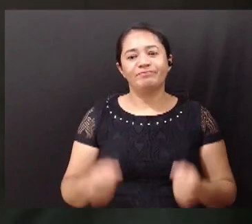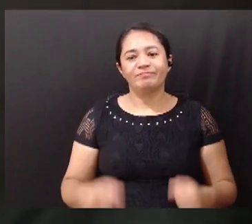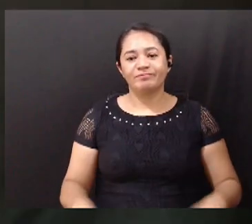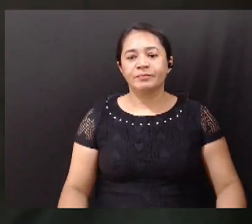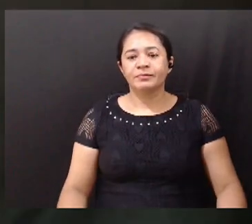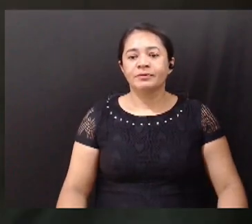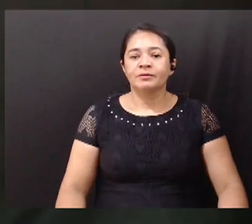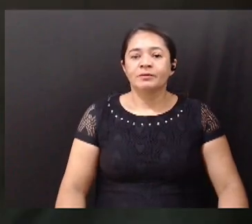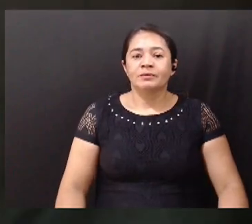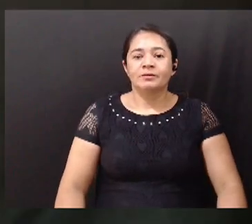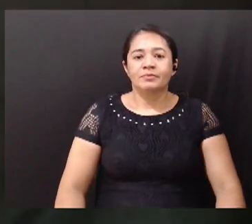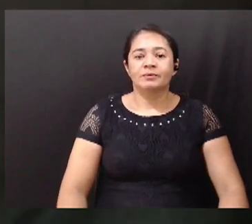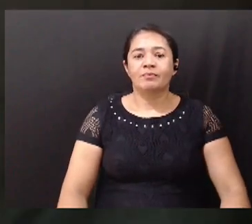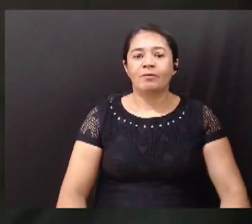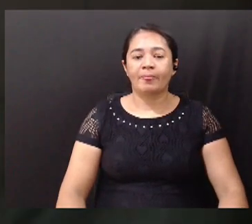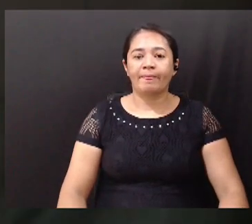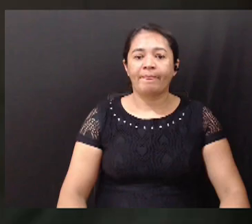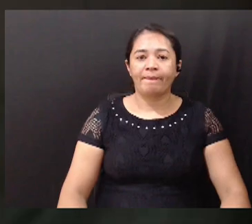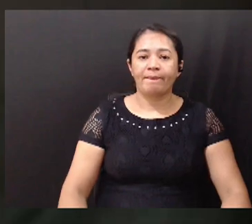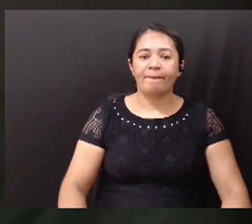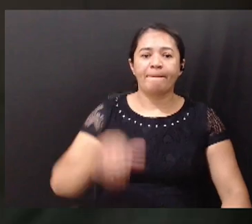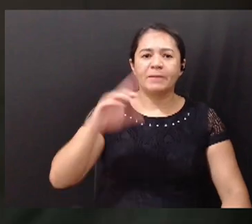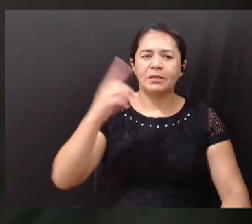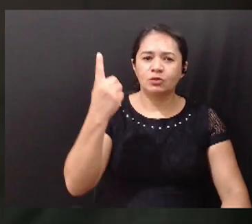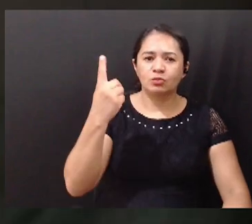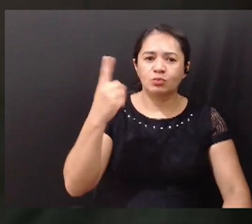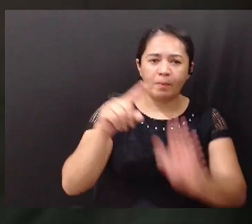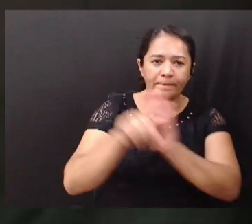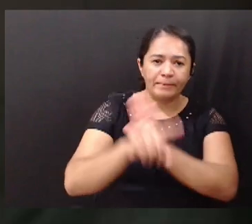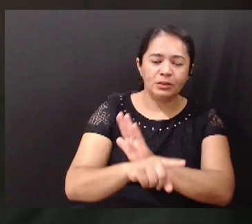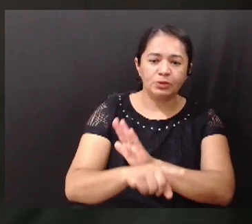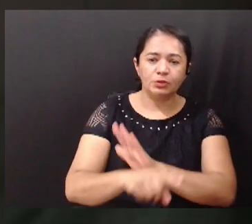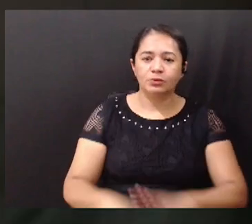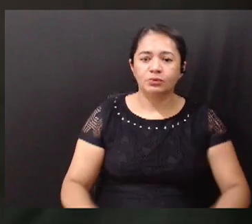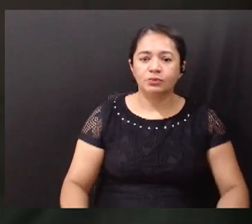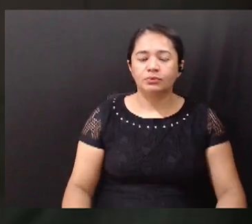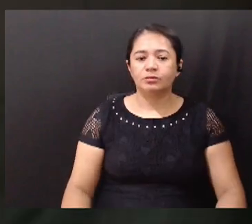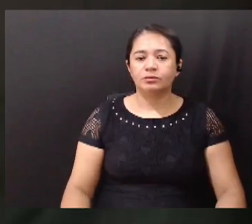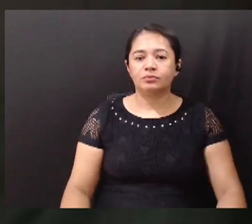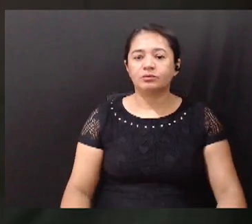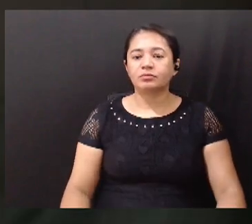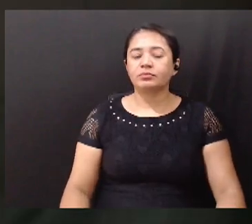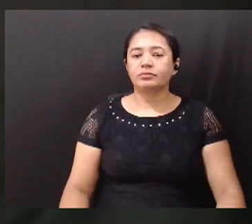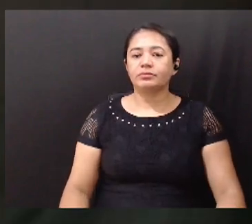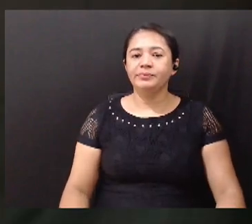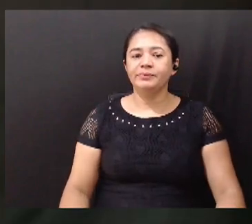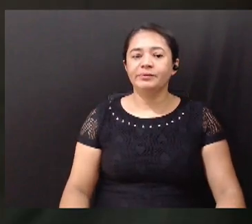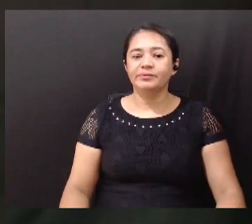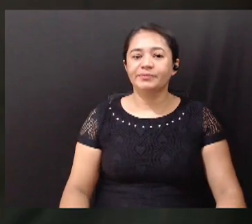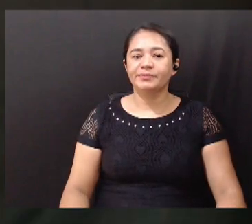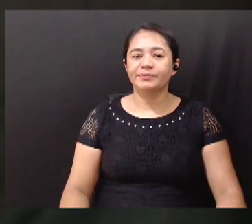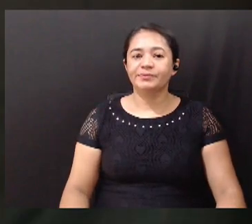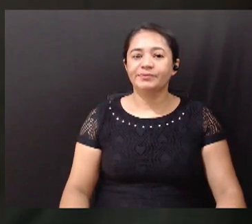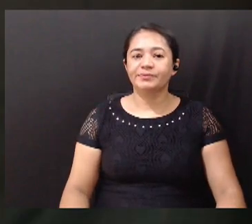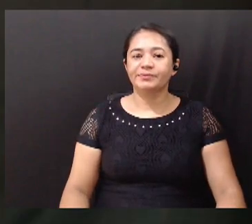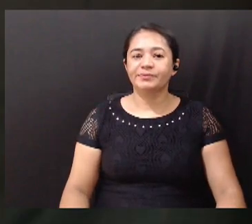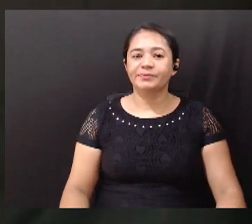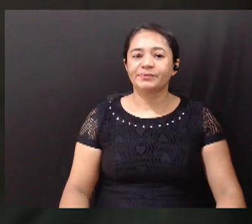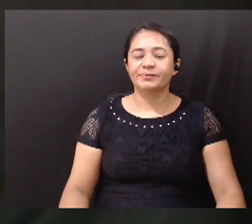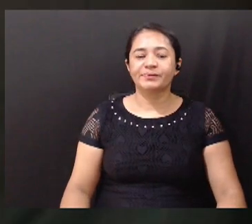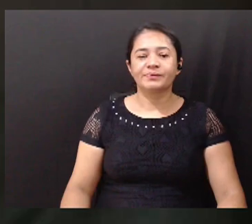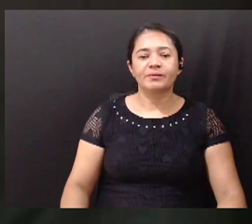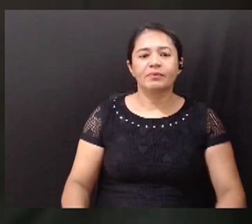dá tempo para mais uma pergunta? Vamos lá. Pode colocar na tela para a gente, por favor, produção. Bora que bora. Vamos, o